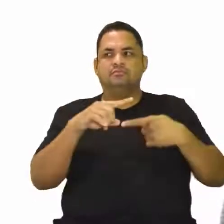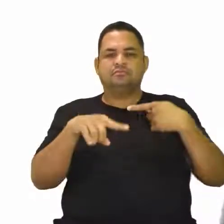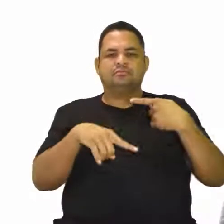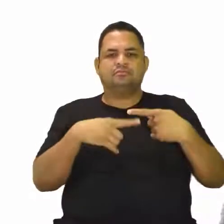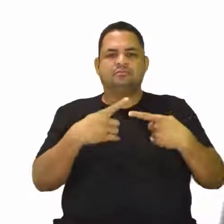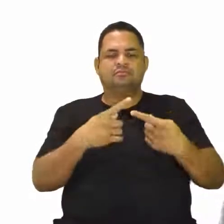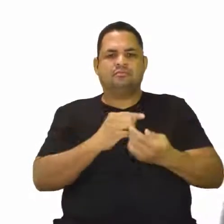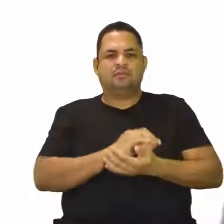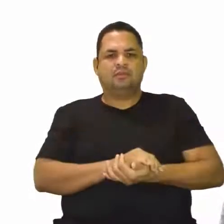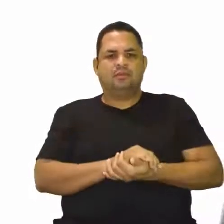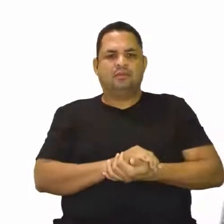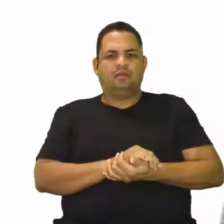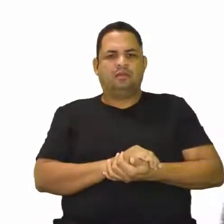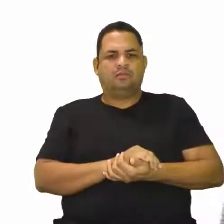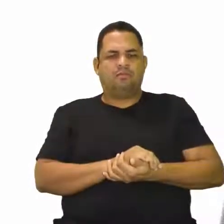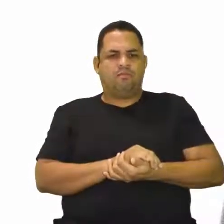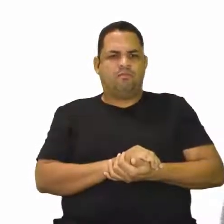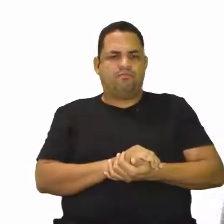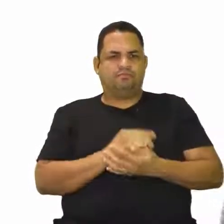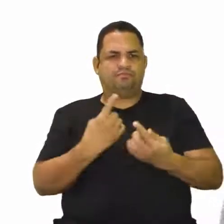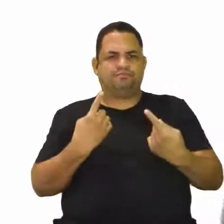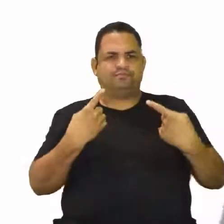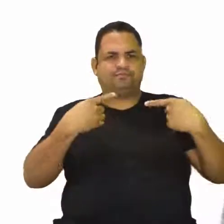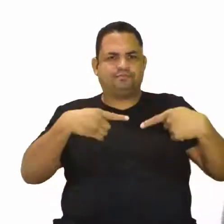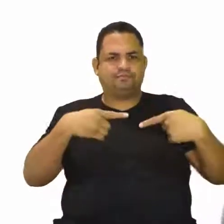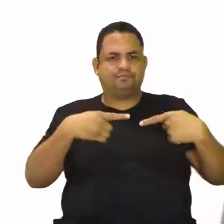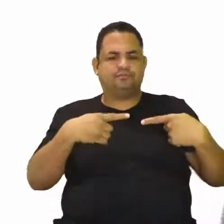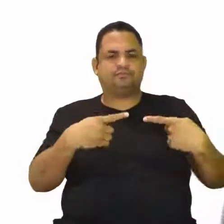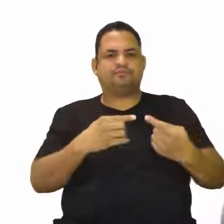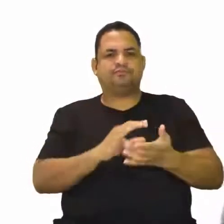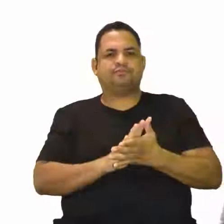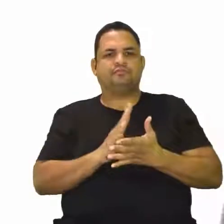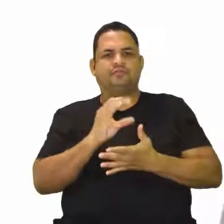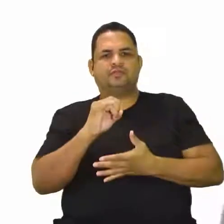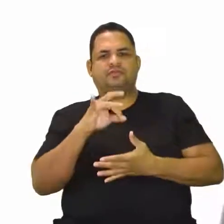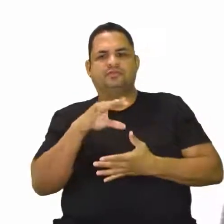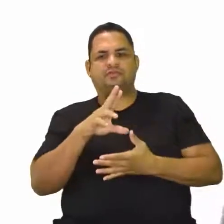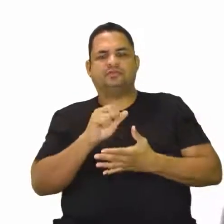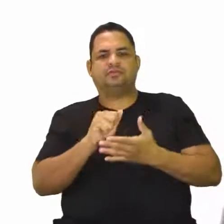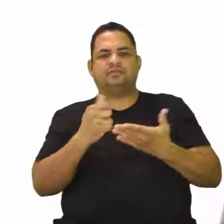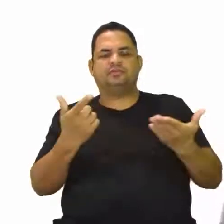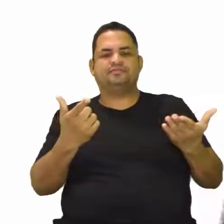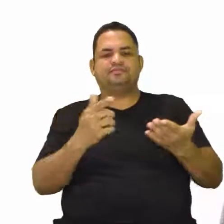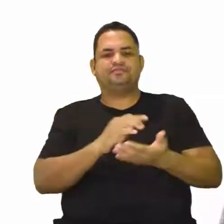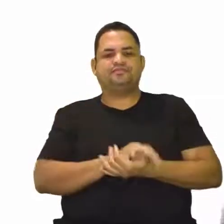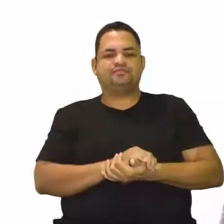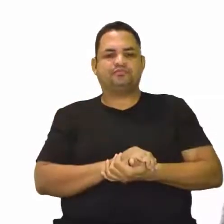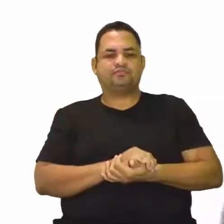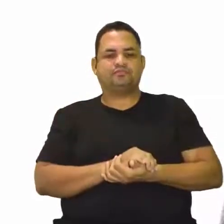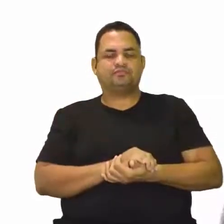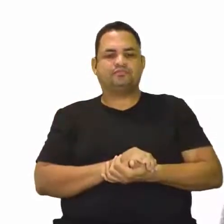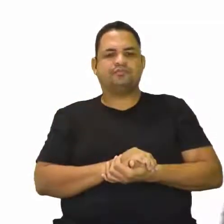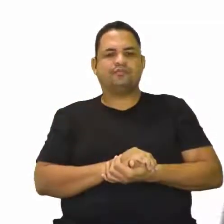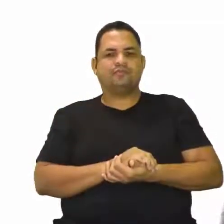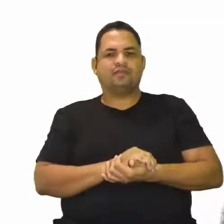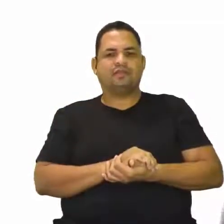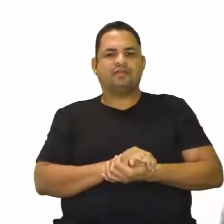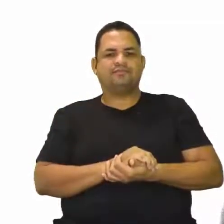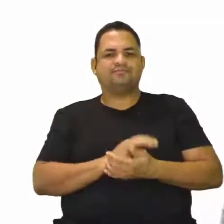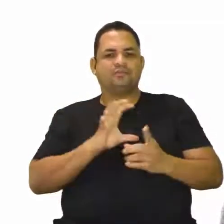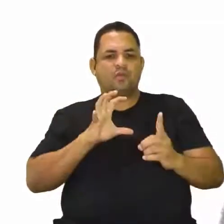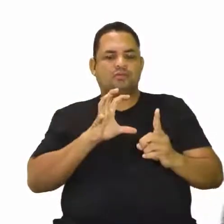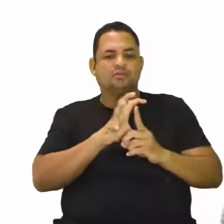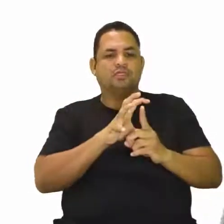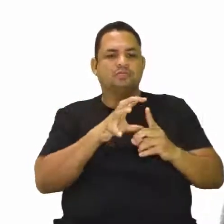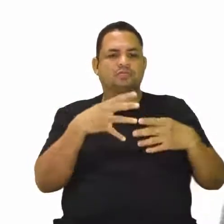sequência houve a contra-ofensiva Oi Oi Priscila que o